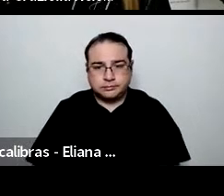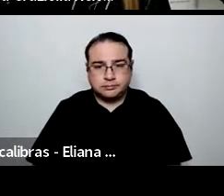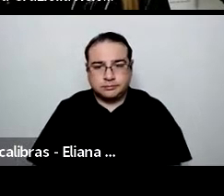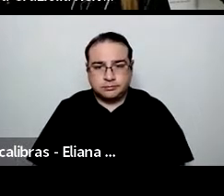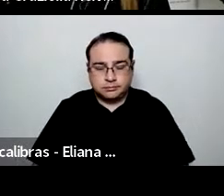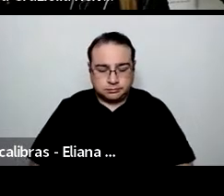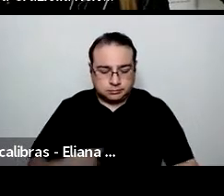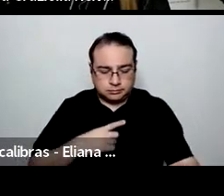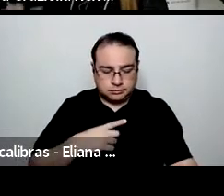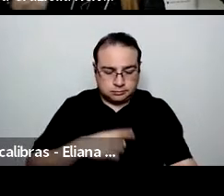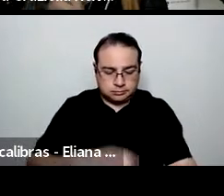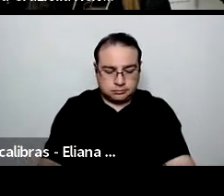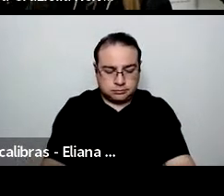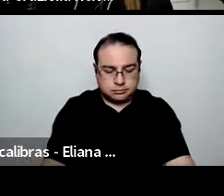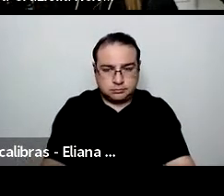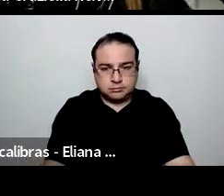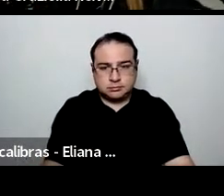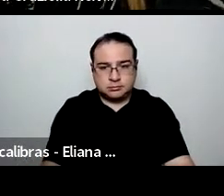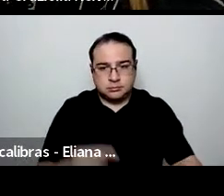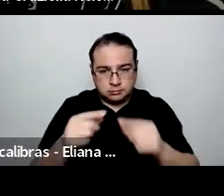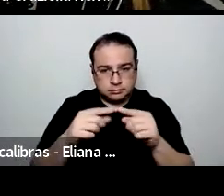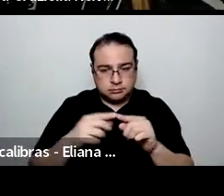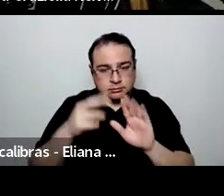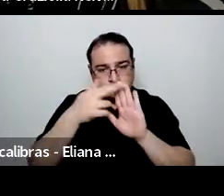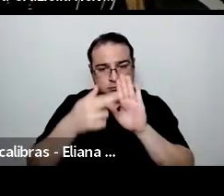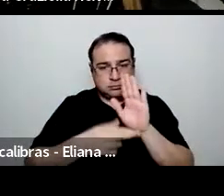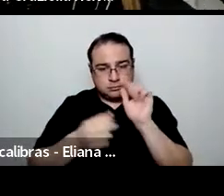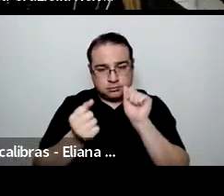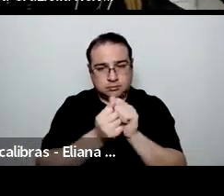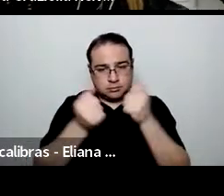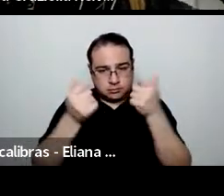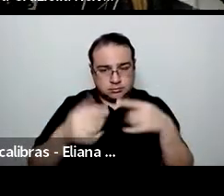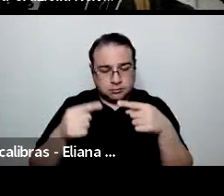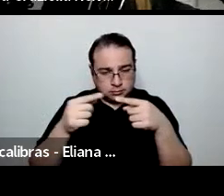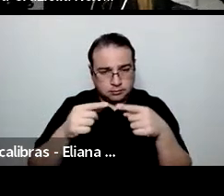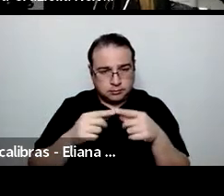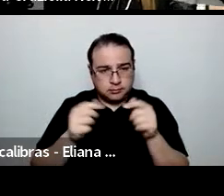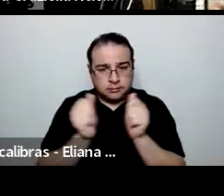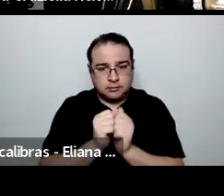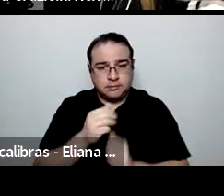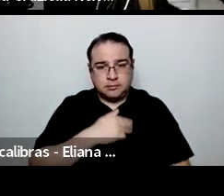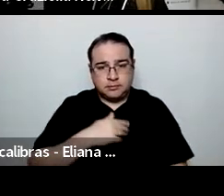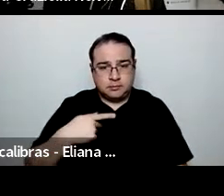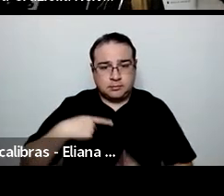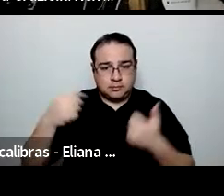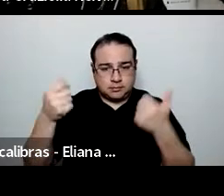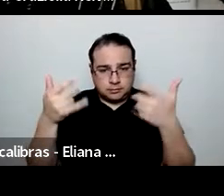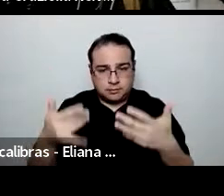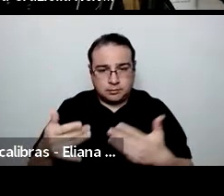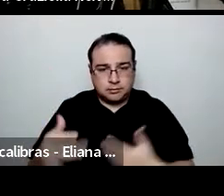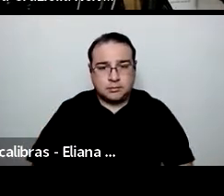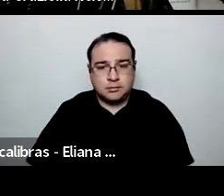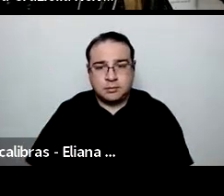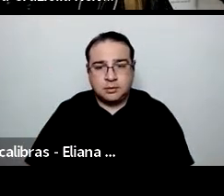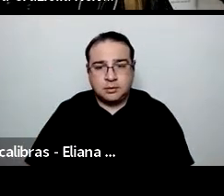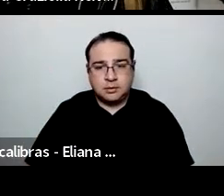o presidente que fosse pregar você já de emitir um relatório referindo ao Ministério Público a palavra seu parceiro